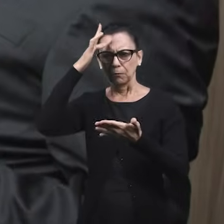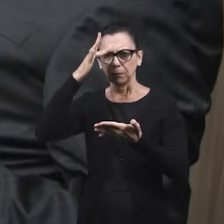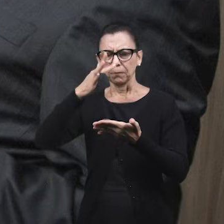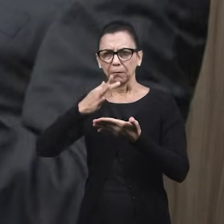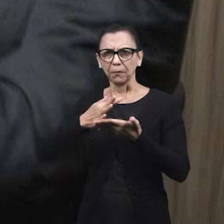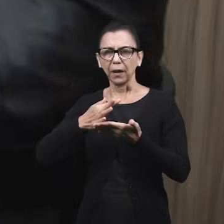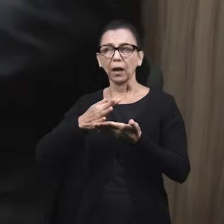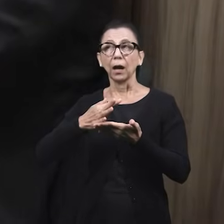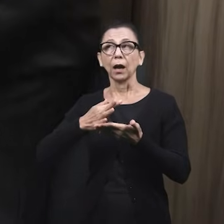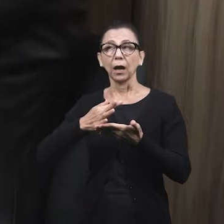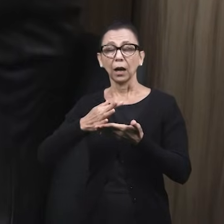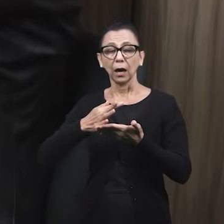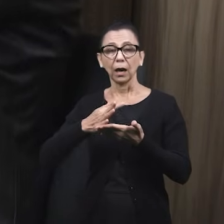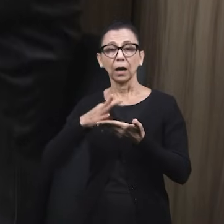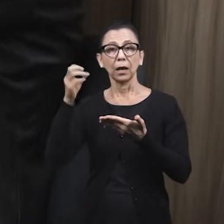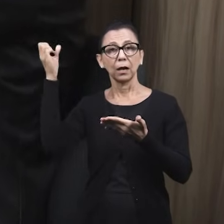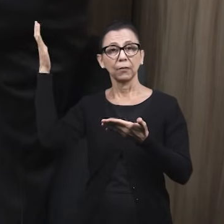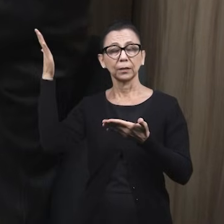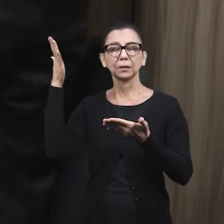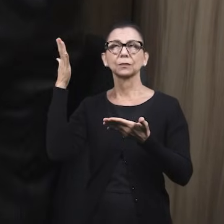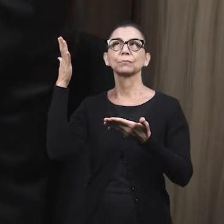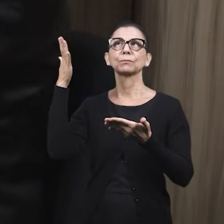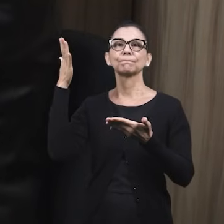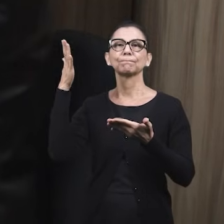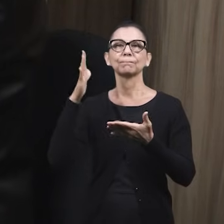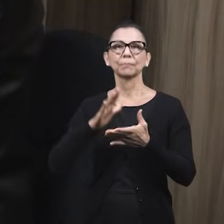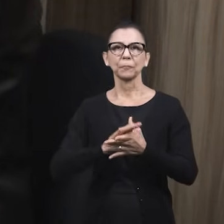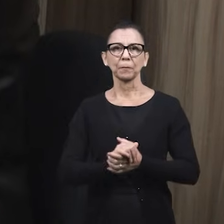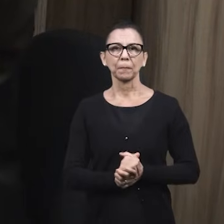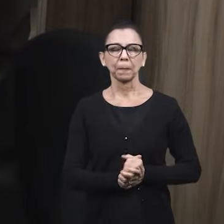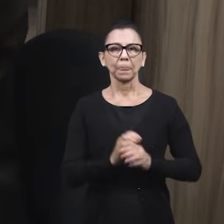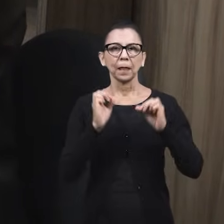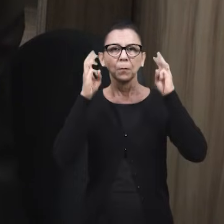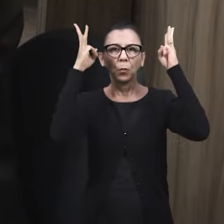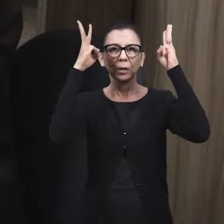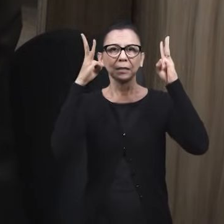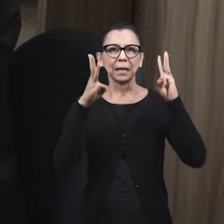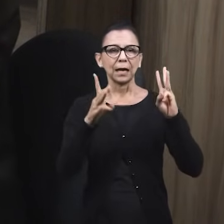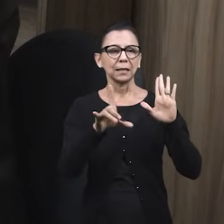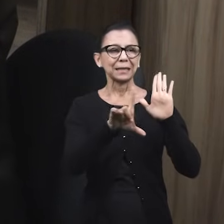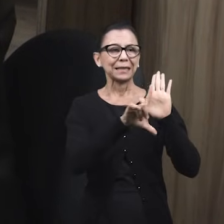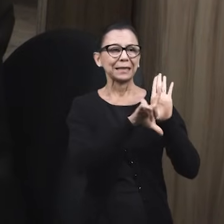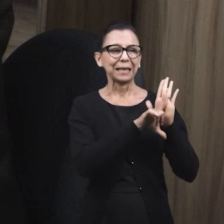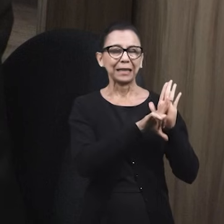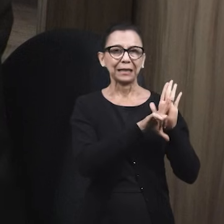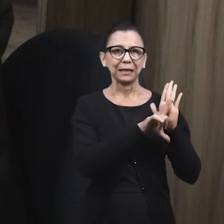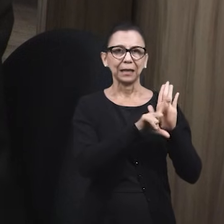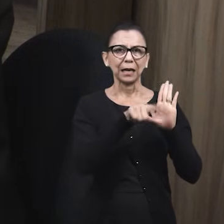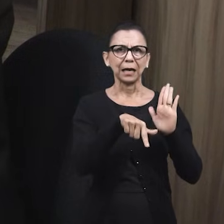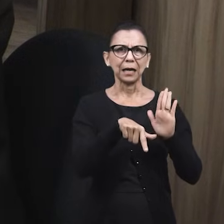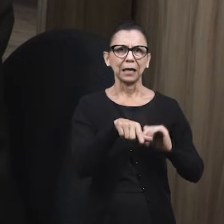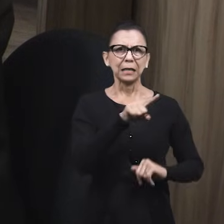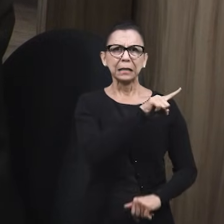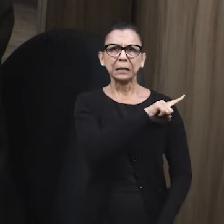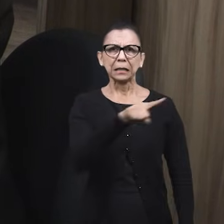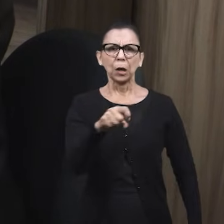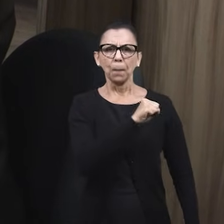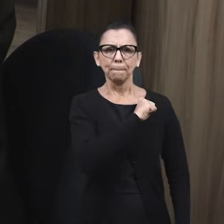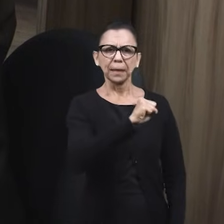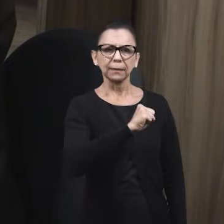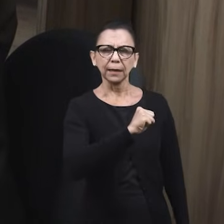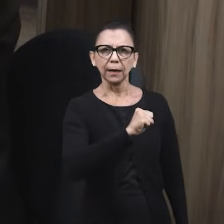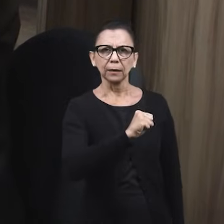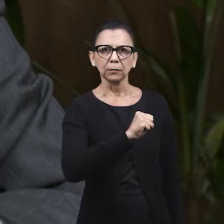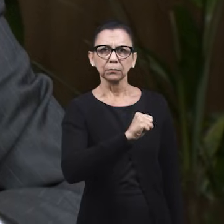Olha só, eu estou lendo aqui a lei de Moisés. Não matarás, recebi um ensino.